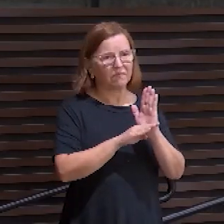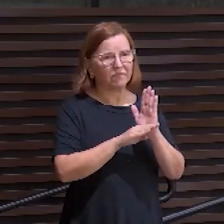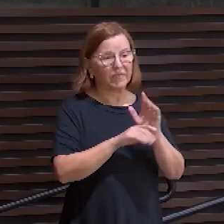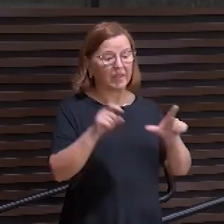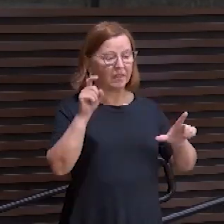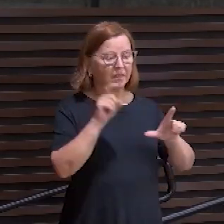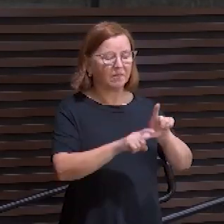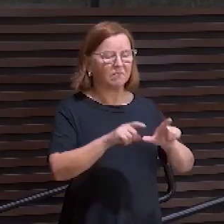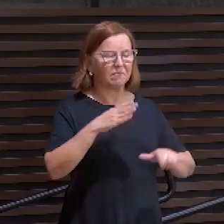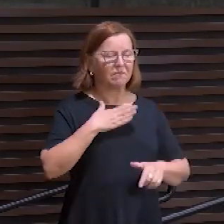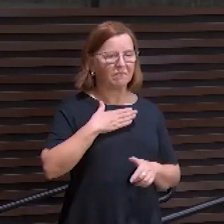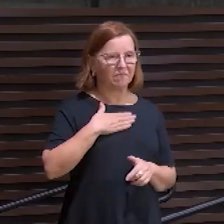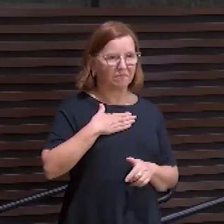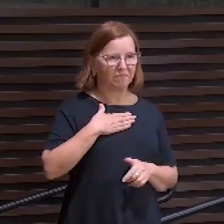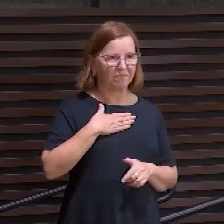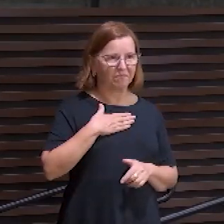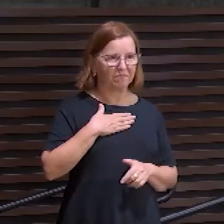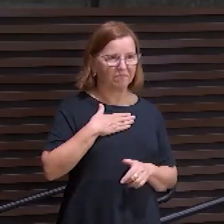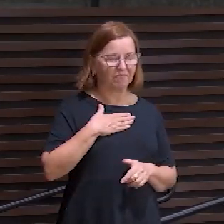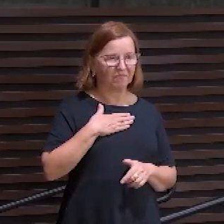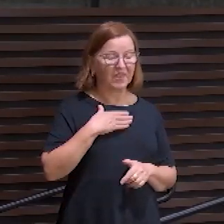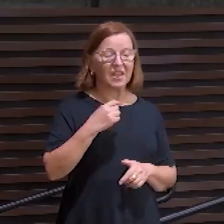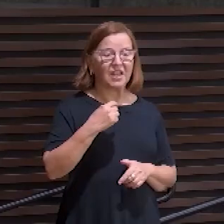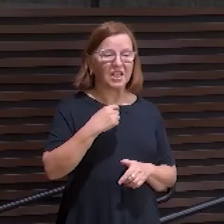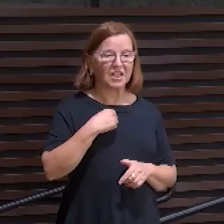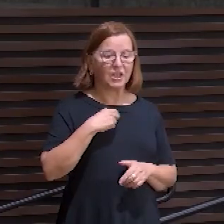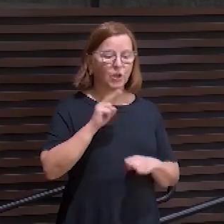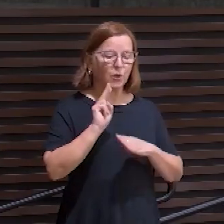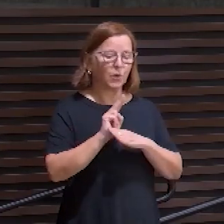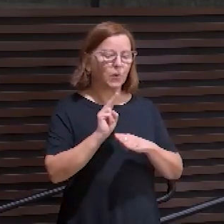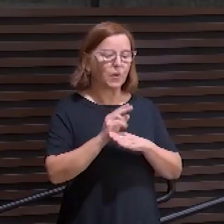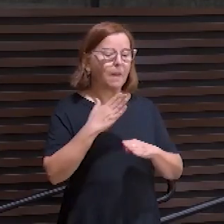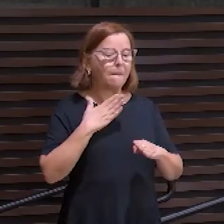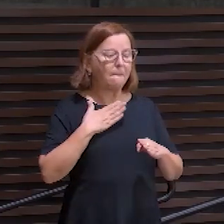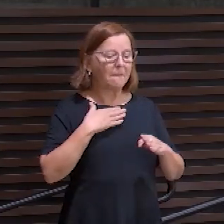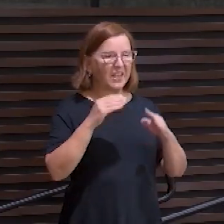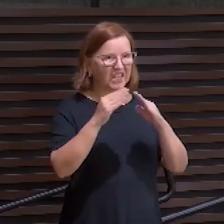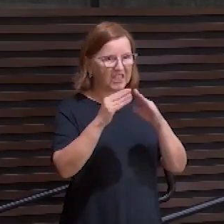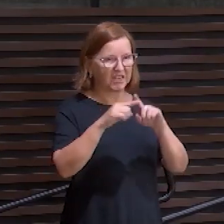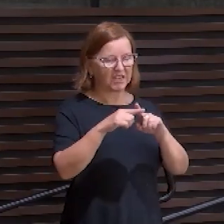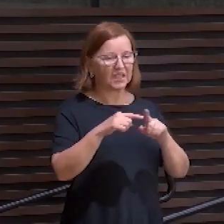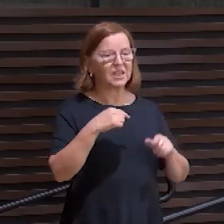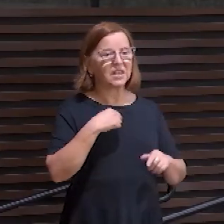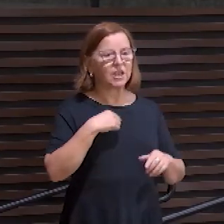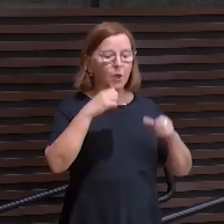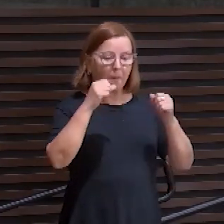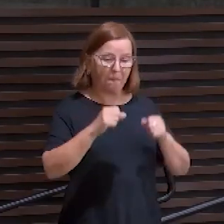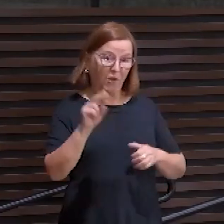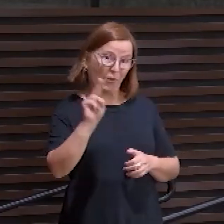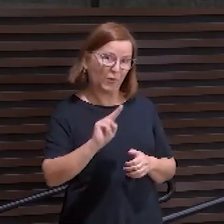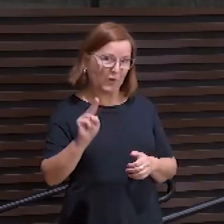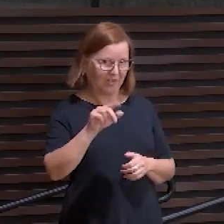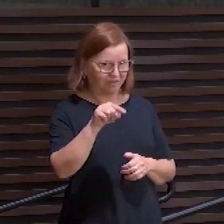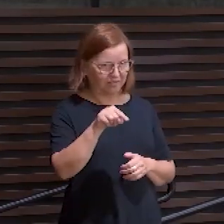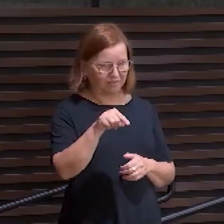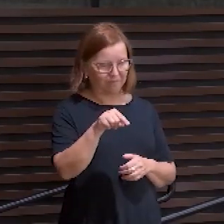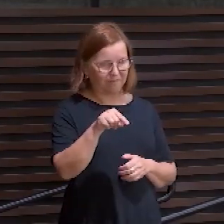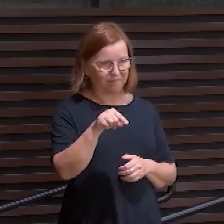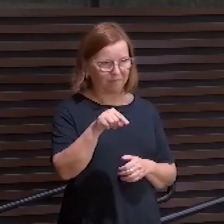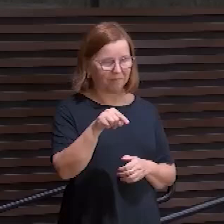Dependa de mim. E eu vou cuidar da minha igreja. E eu posso usar você.